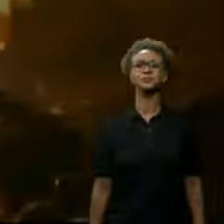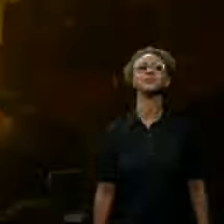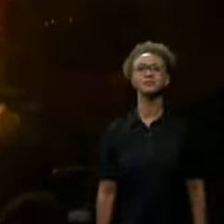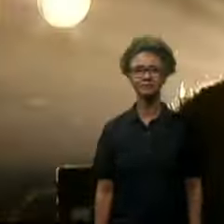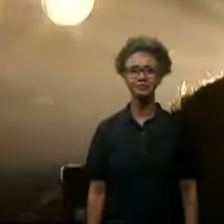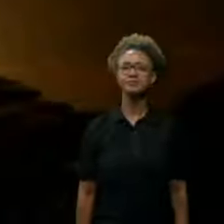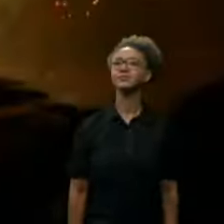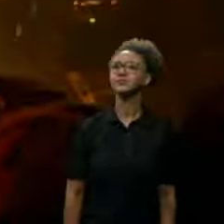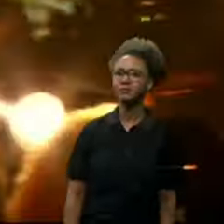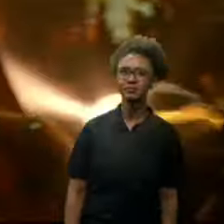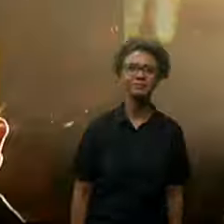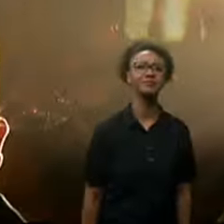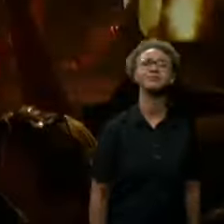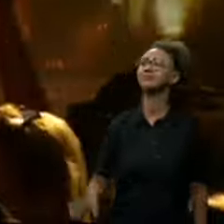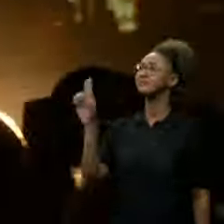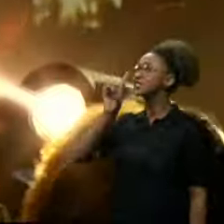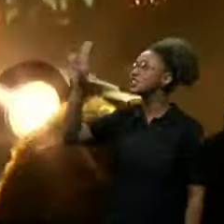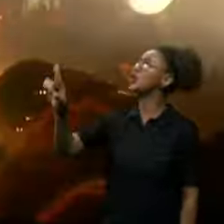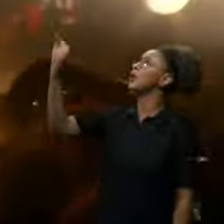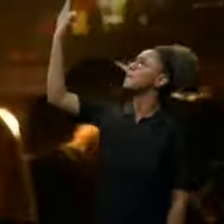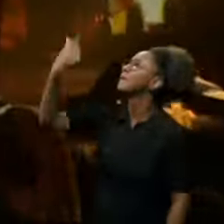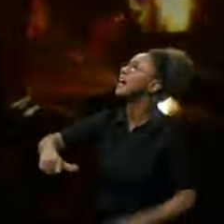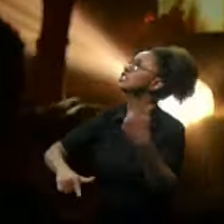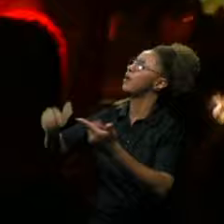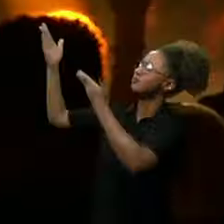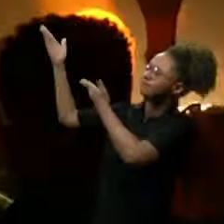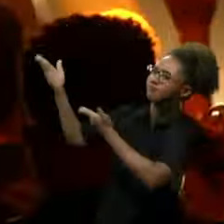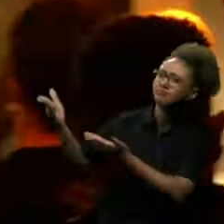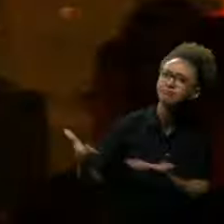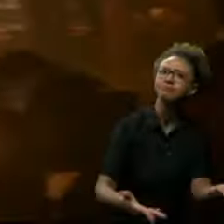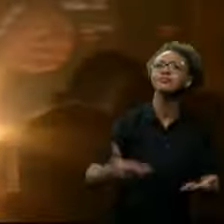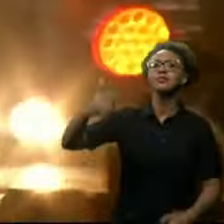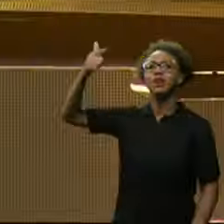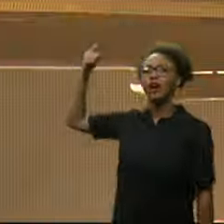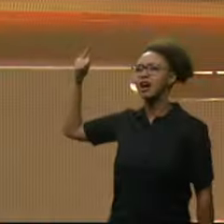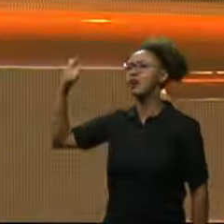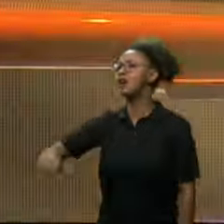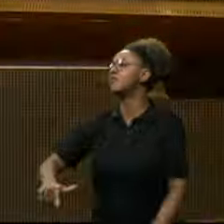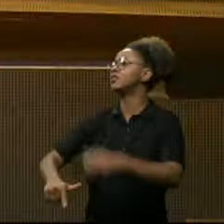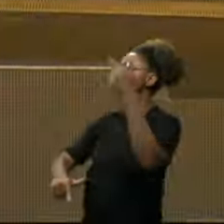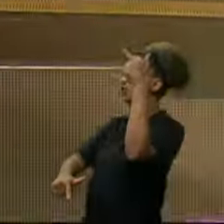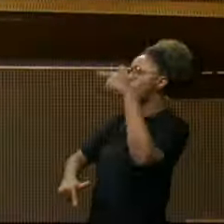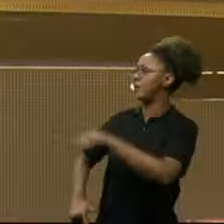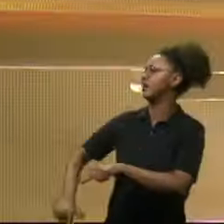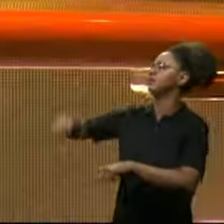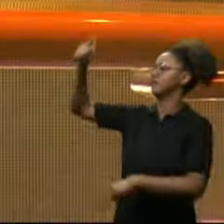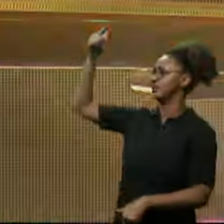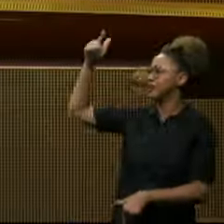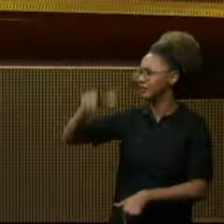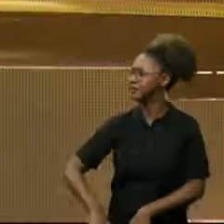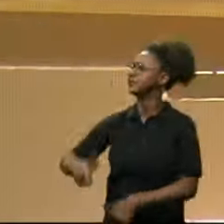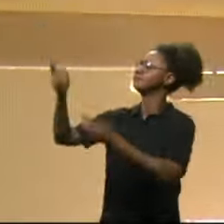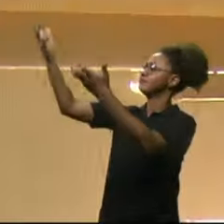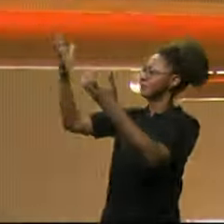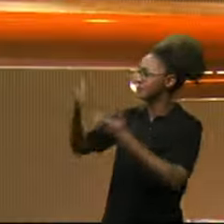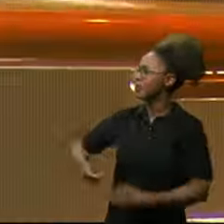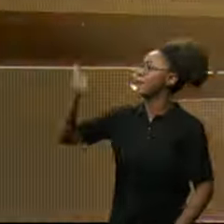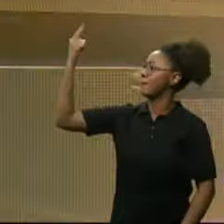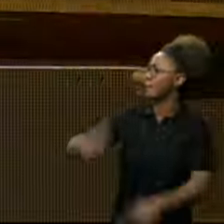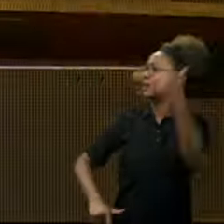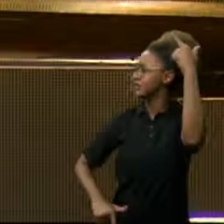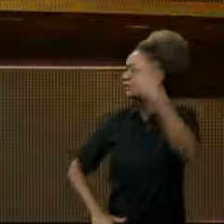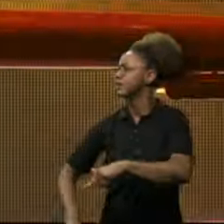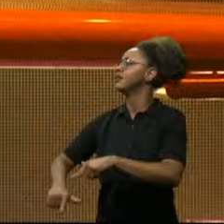oi oi meu filho O mãe vai mãe tchau mãe